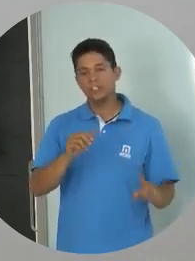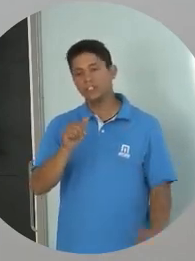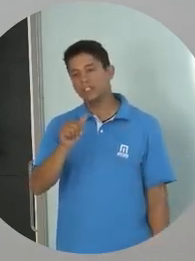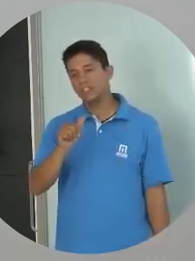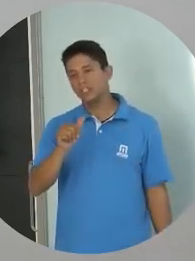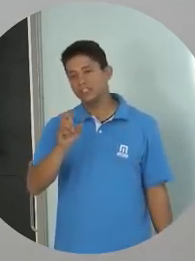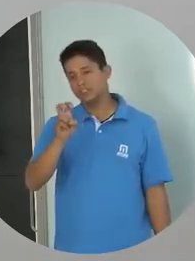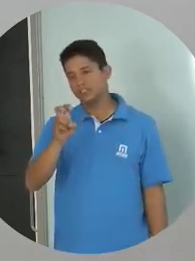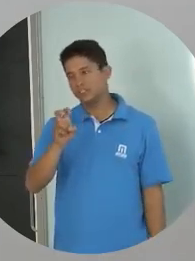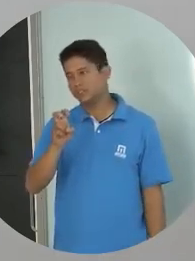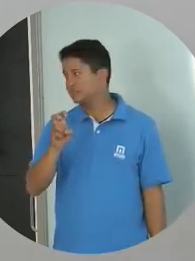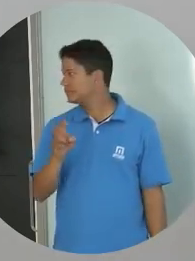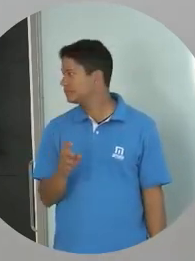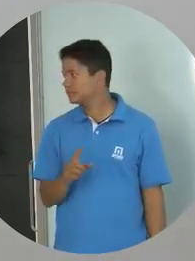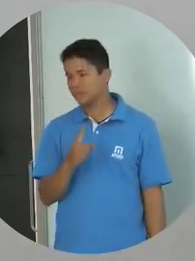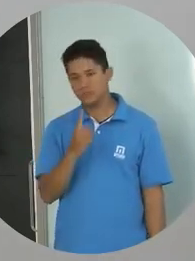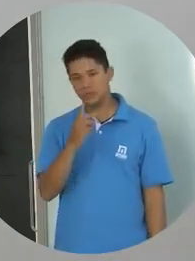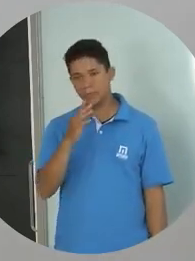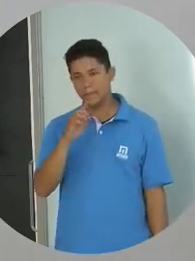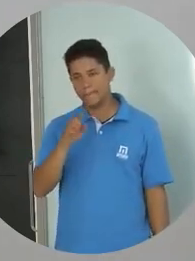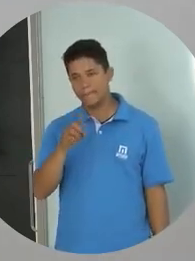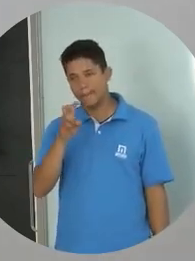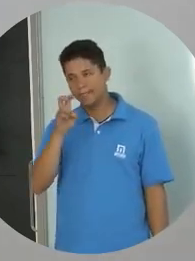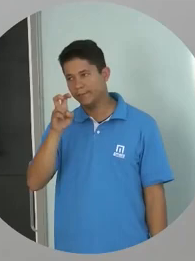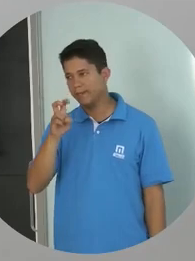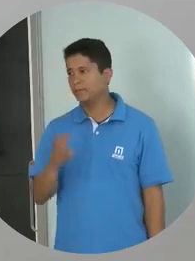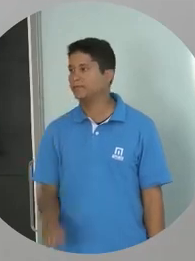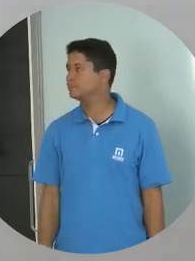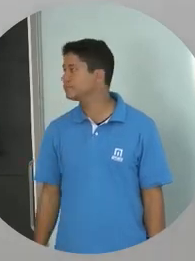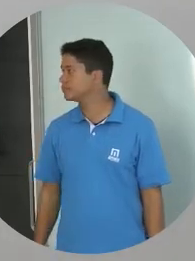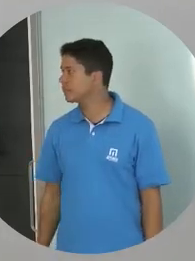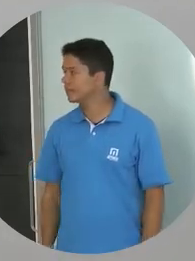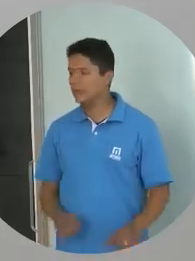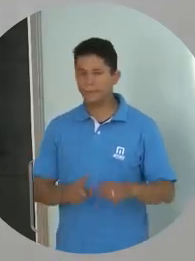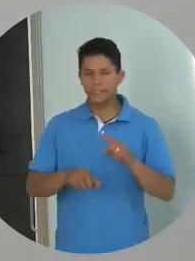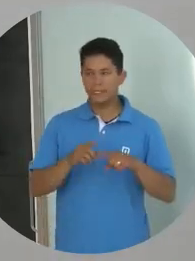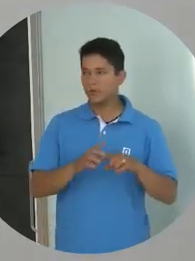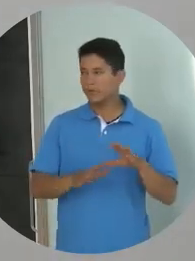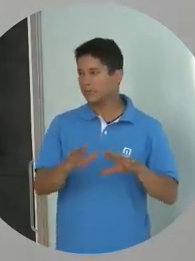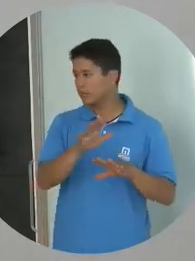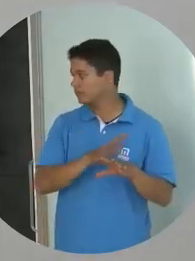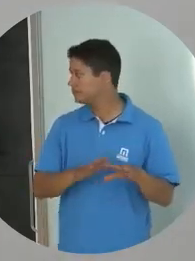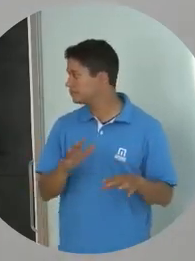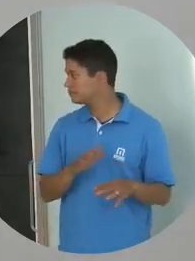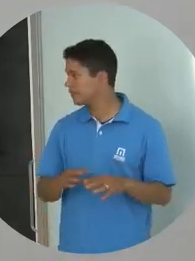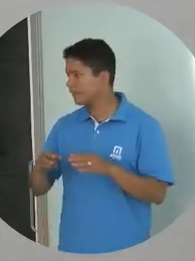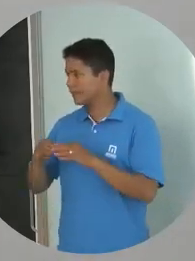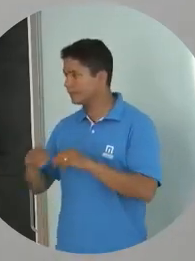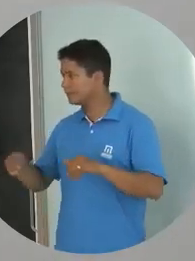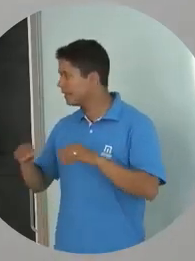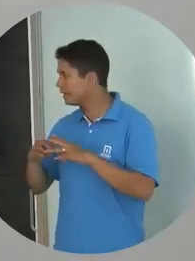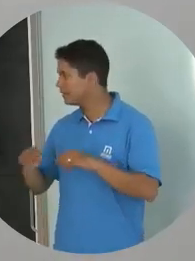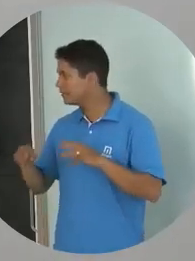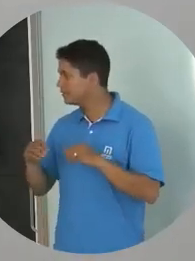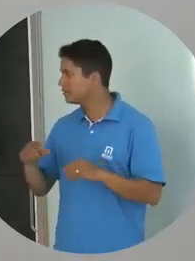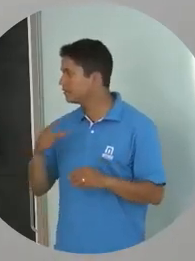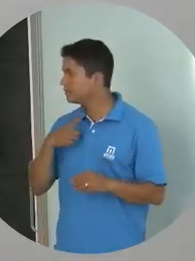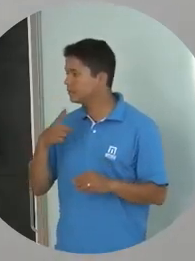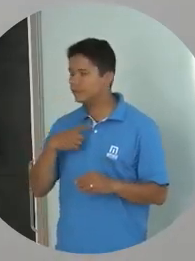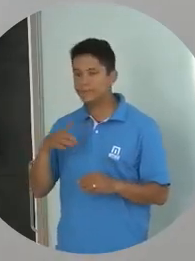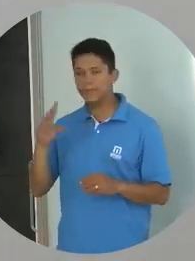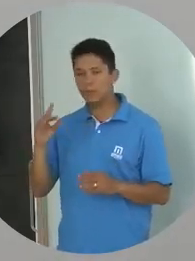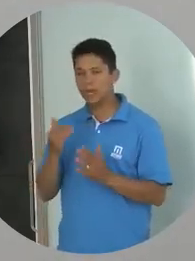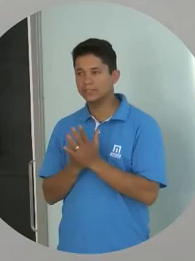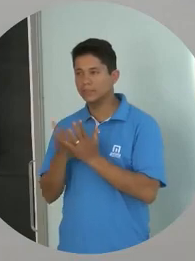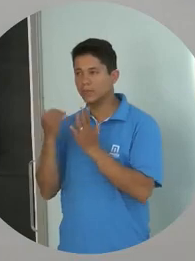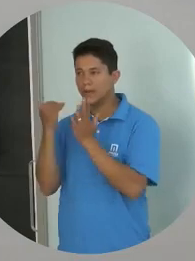de 1,5 metro, consolidando esse material ao redor. Na areia, a gente tem uma percolação um